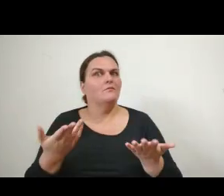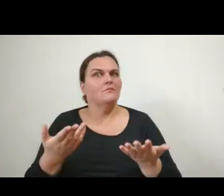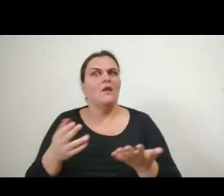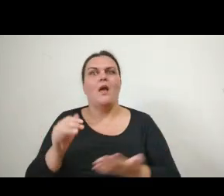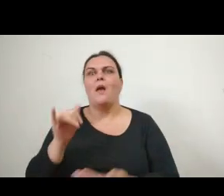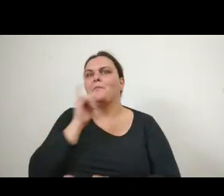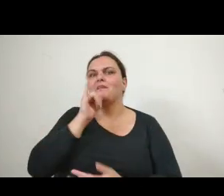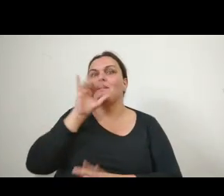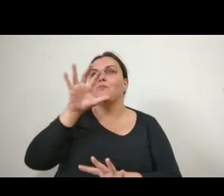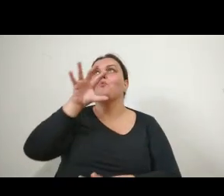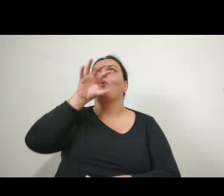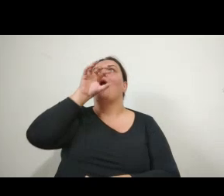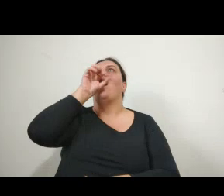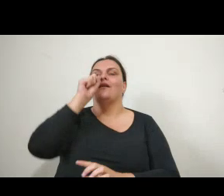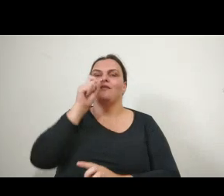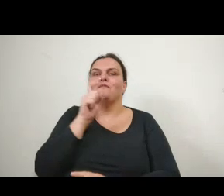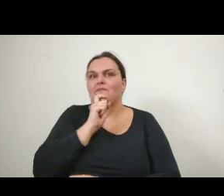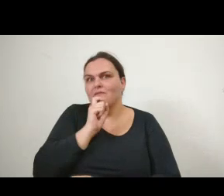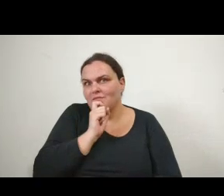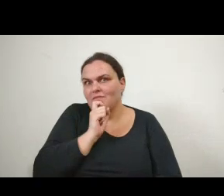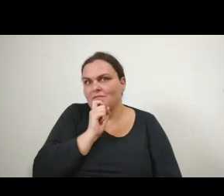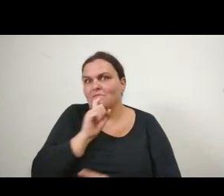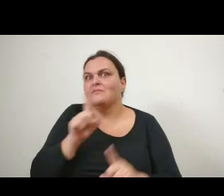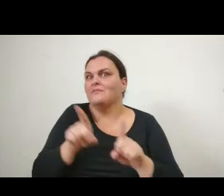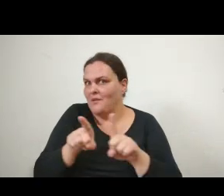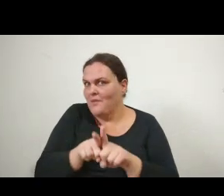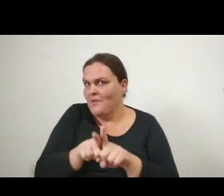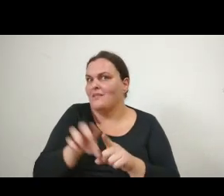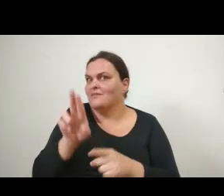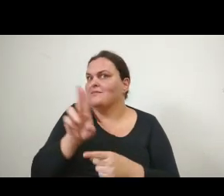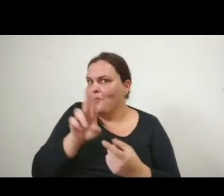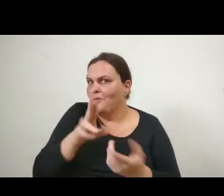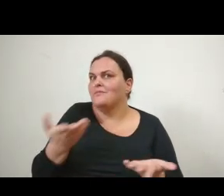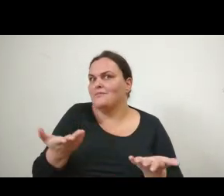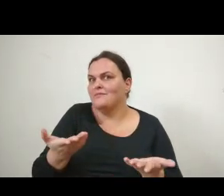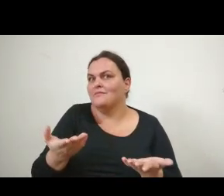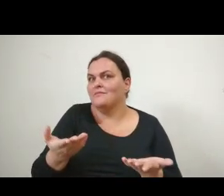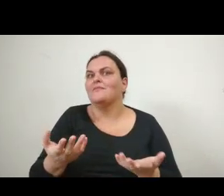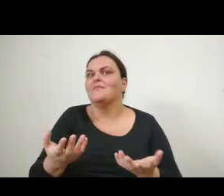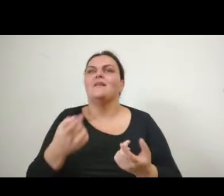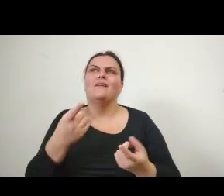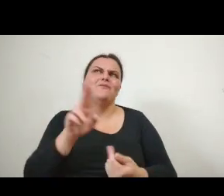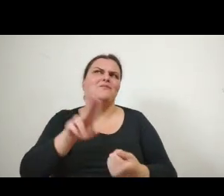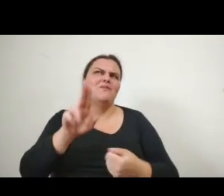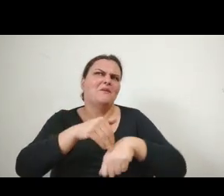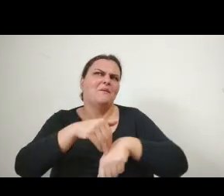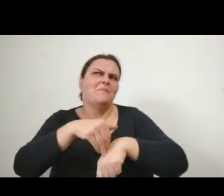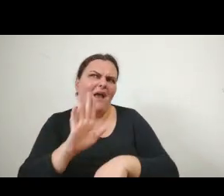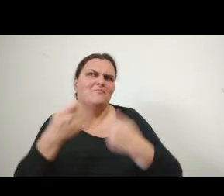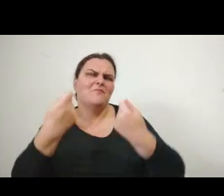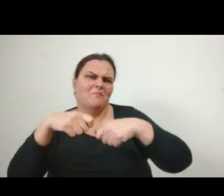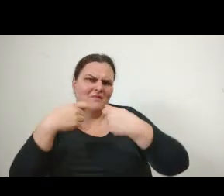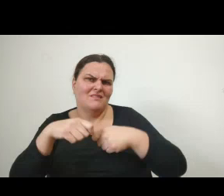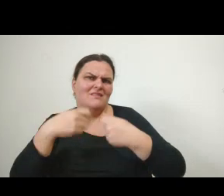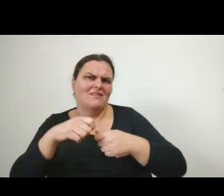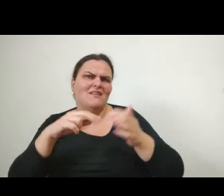por energia e, por outro lado, né, a nossa geração de energia pode